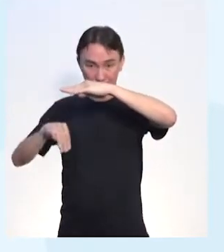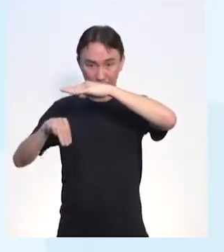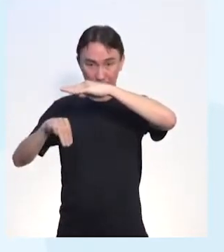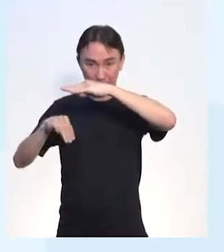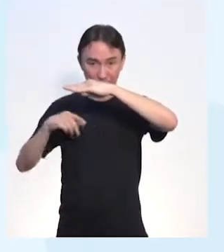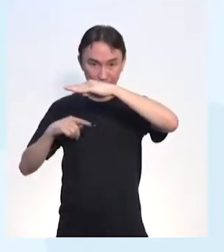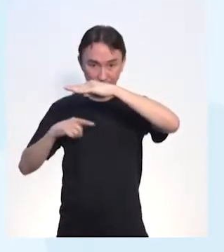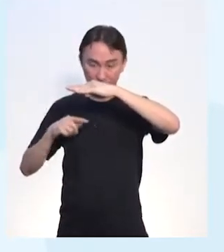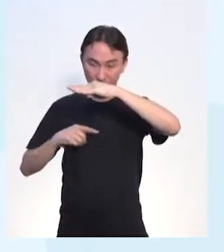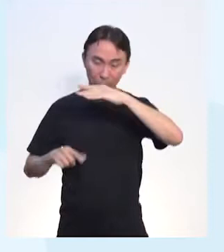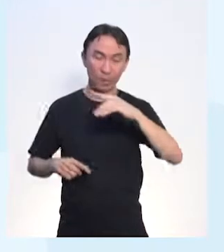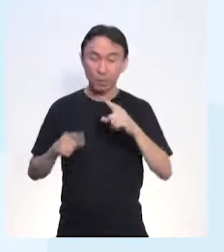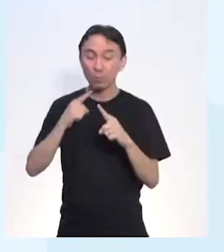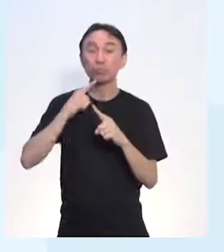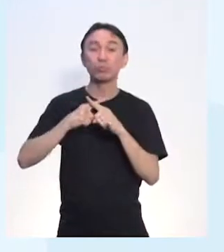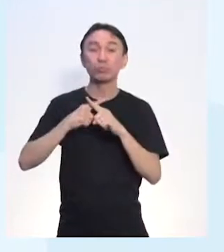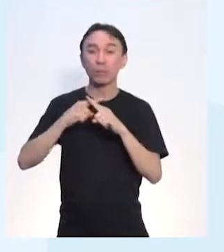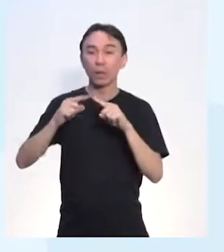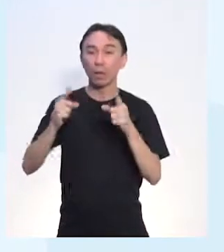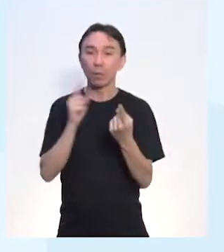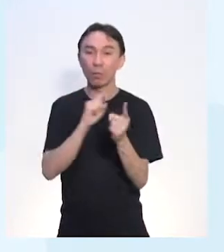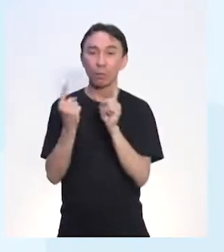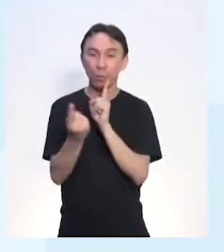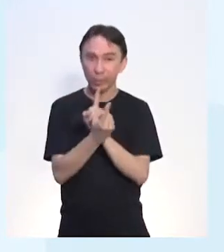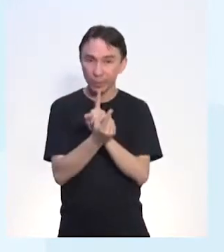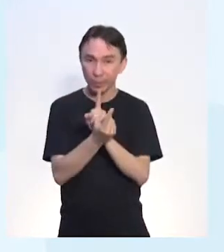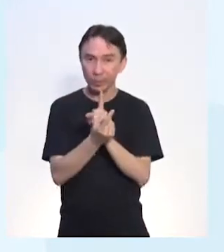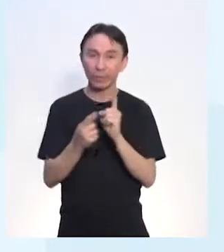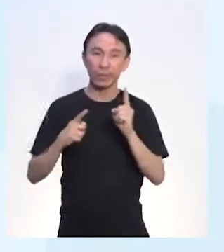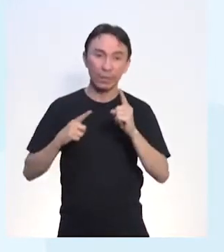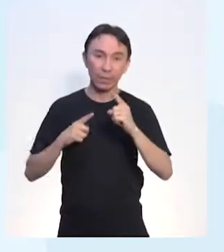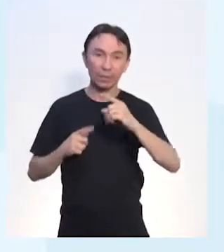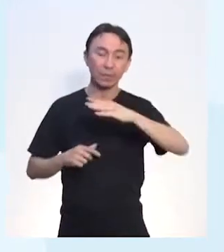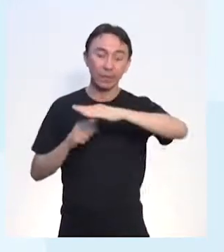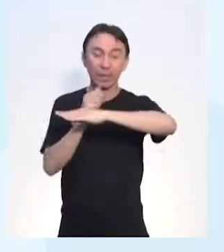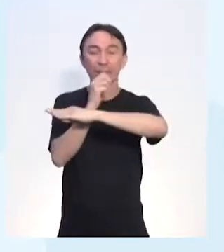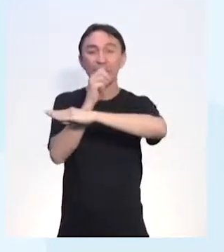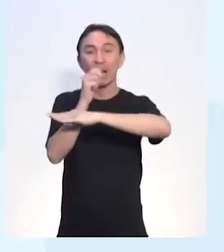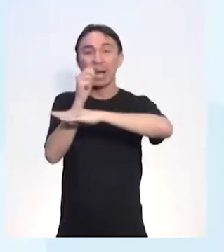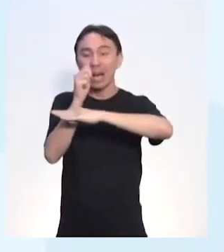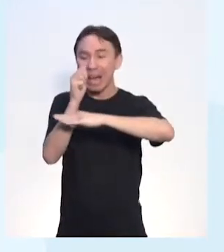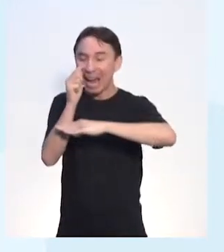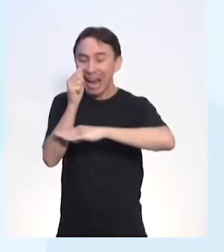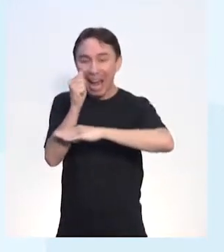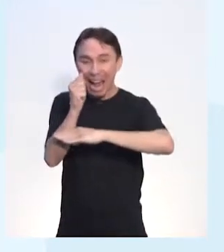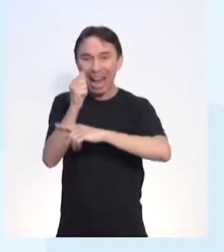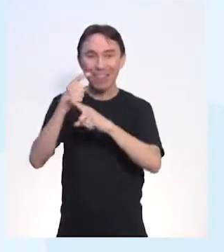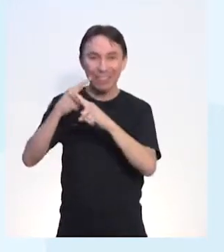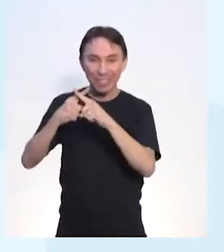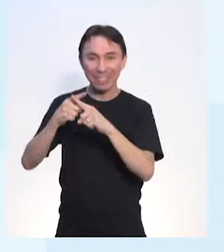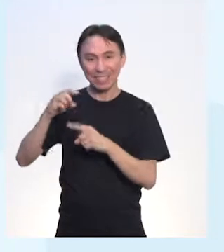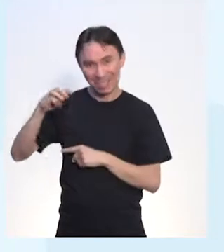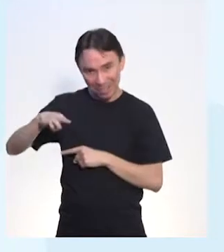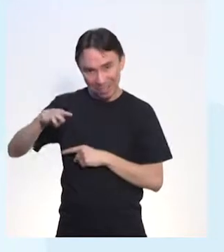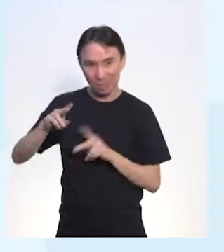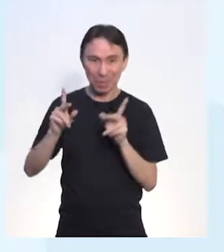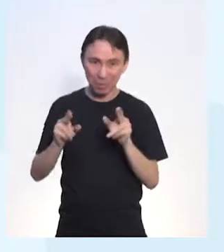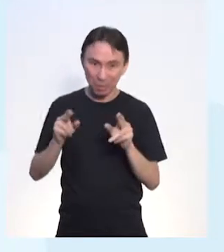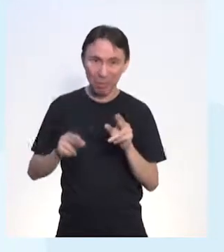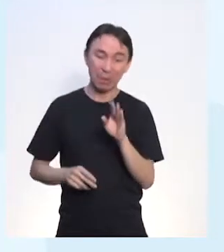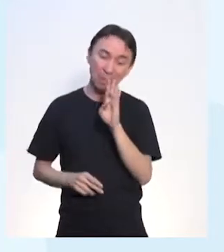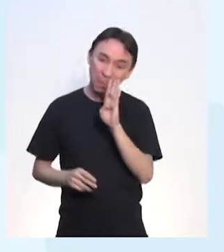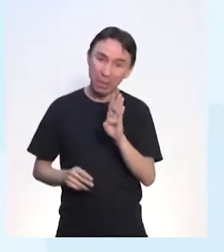né? Então, eu vou ter A vezes M, que é igual a B vezes B, correto,